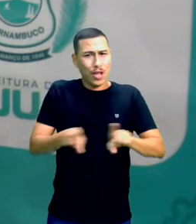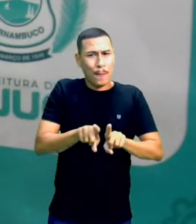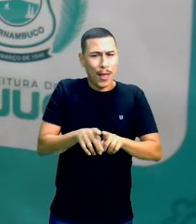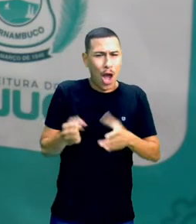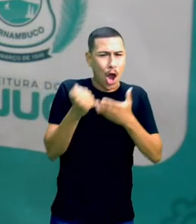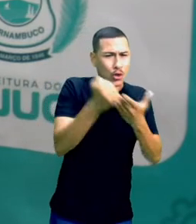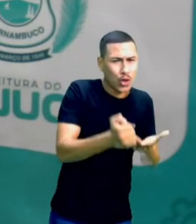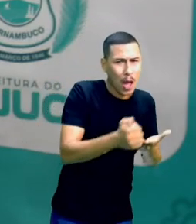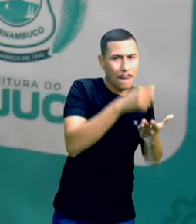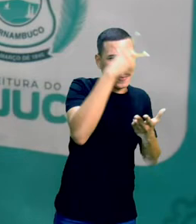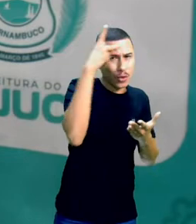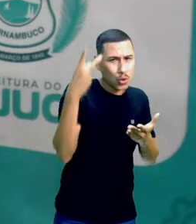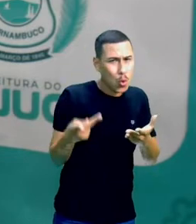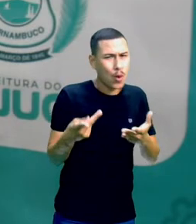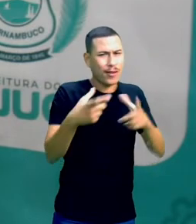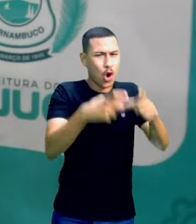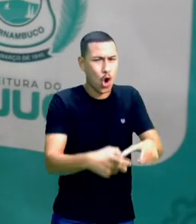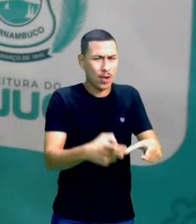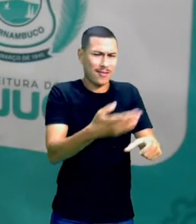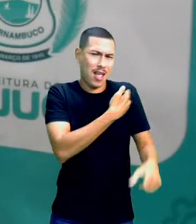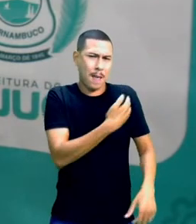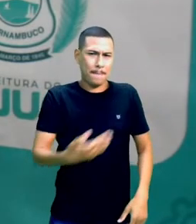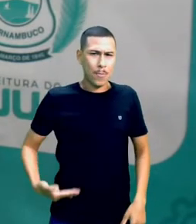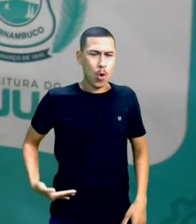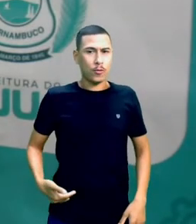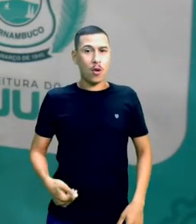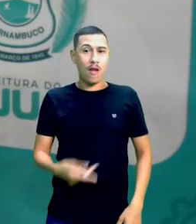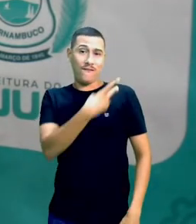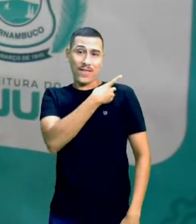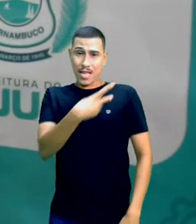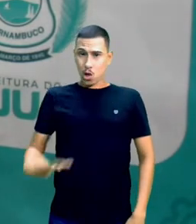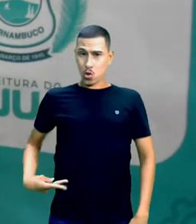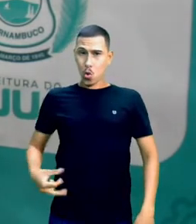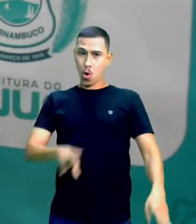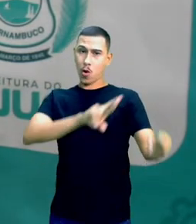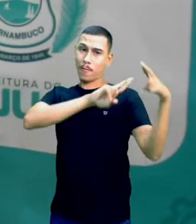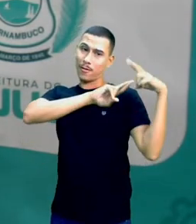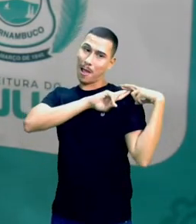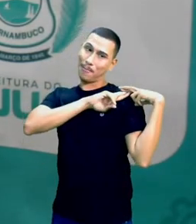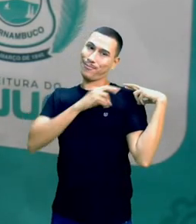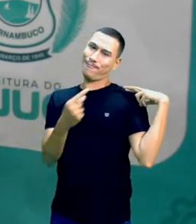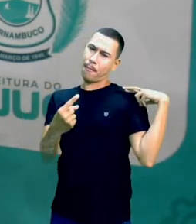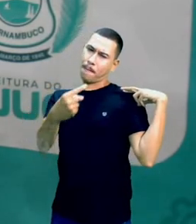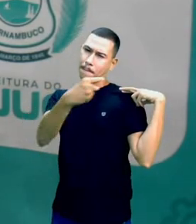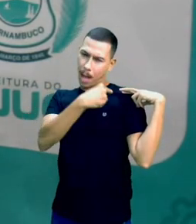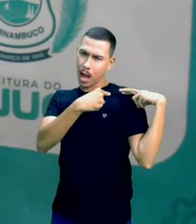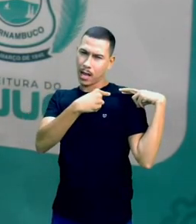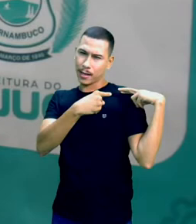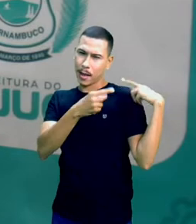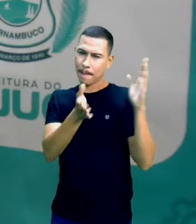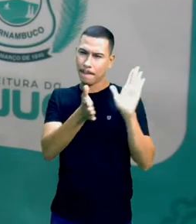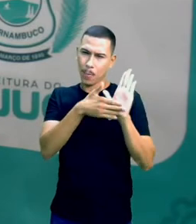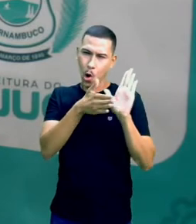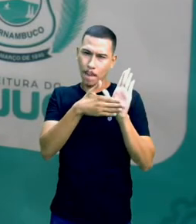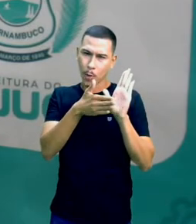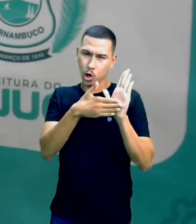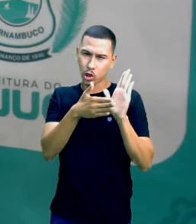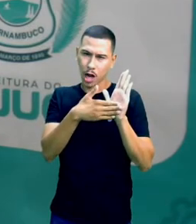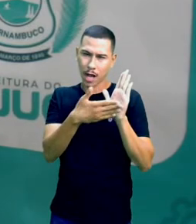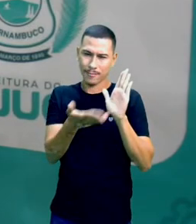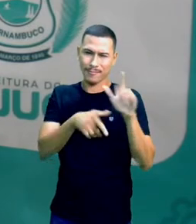com alguma condição pública. A condição dos vereadores é isso, é receber as propostas de